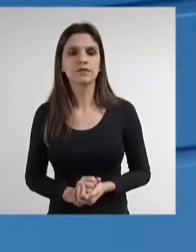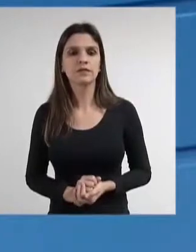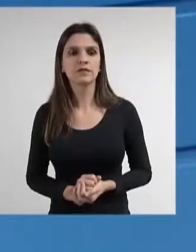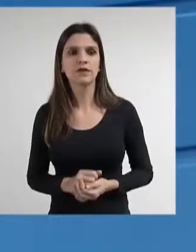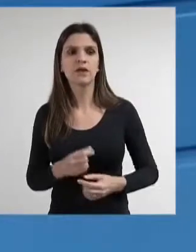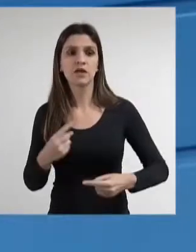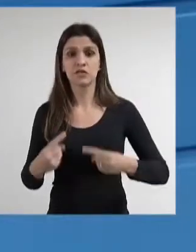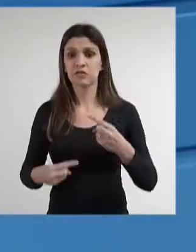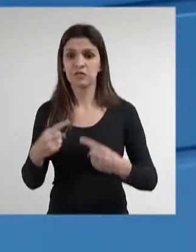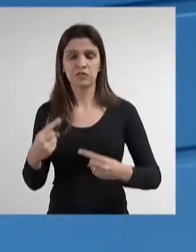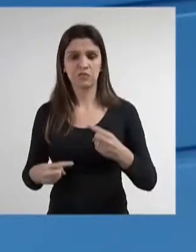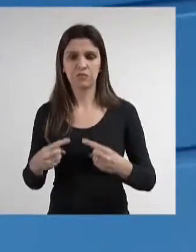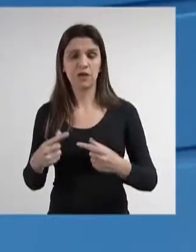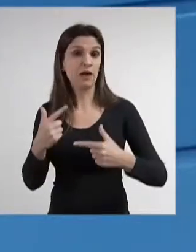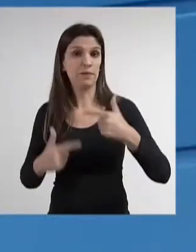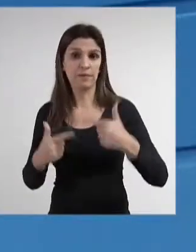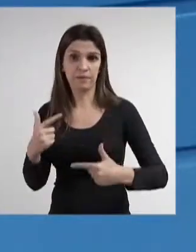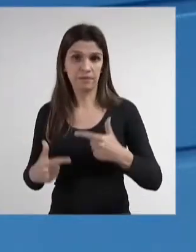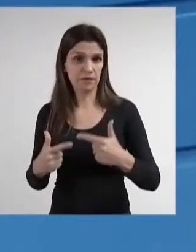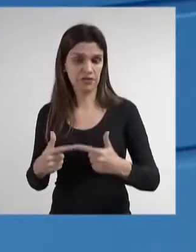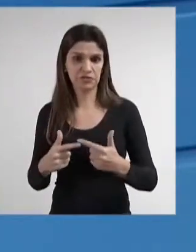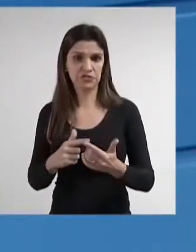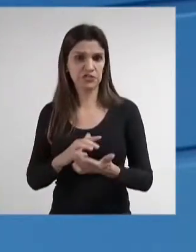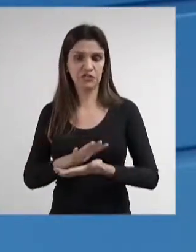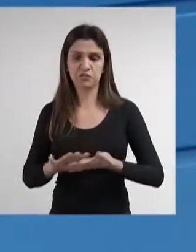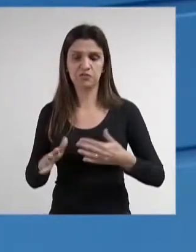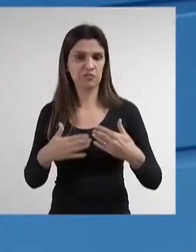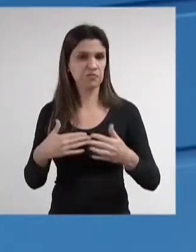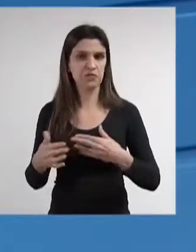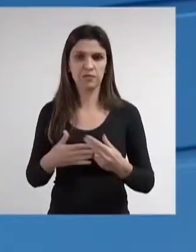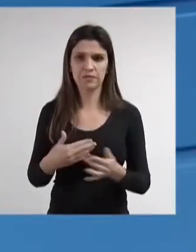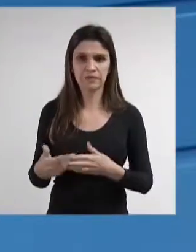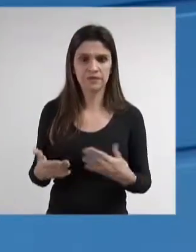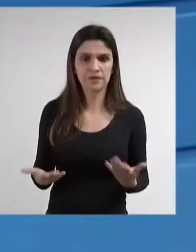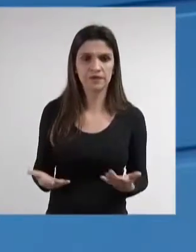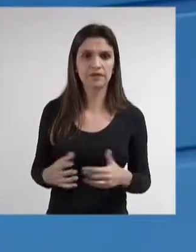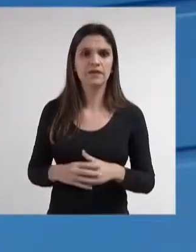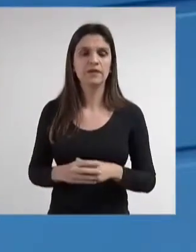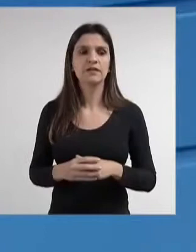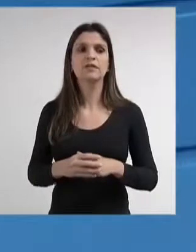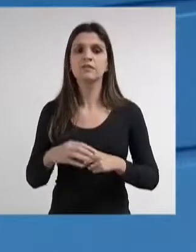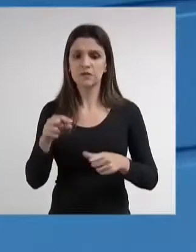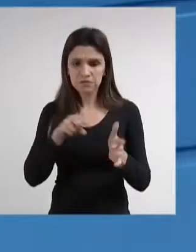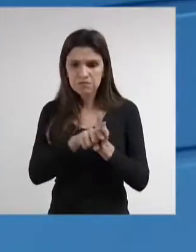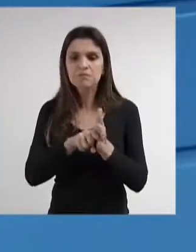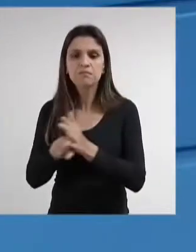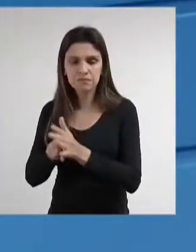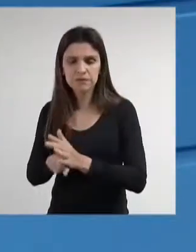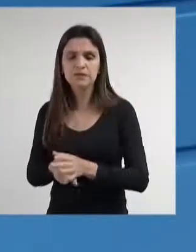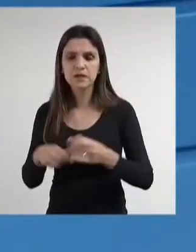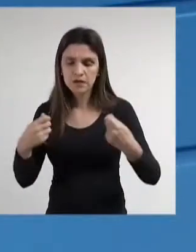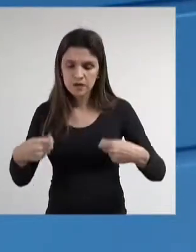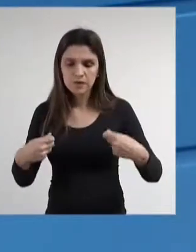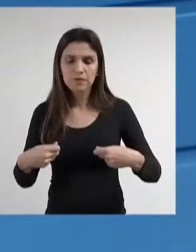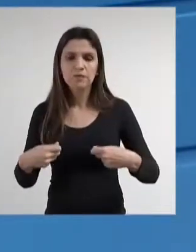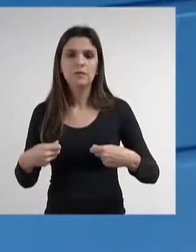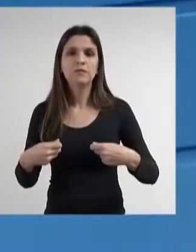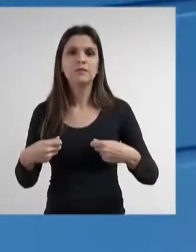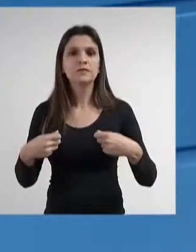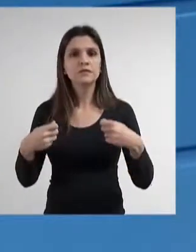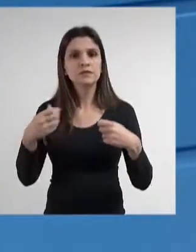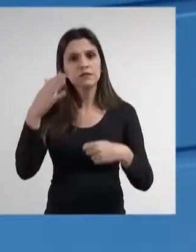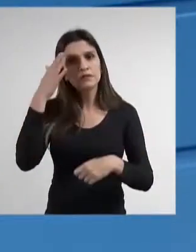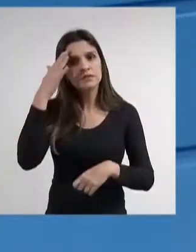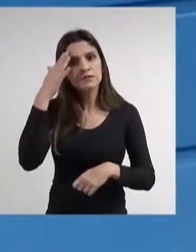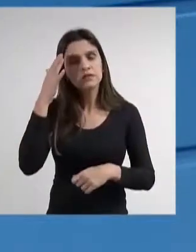do governo. Então, ontem eu tive a preocupação, assim que vi a matéria, também me chocou como chocou a Vossa Excelência. Imediatamente eu pedi